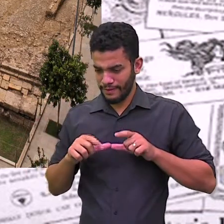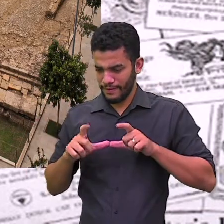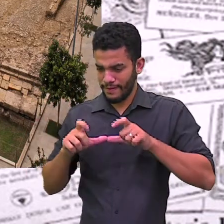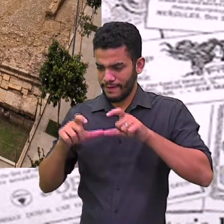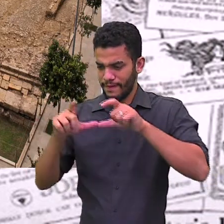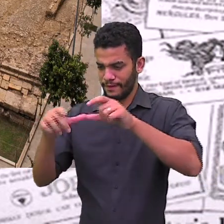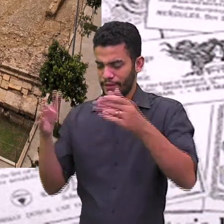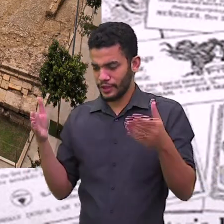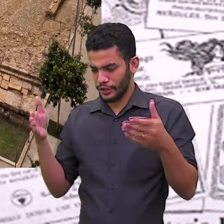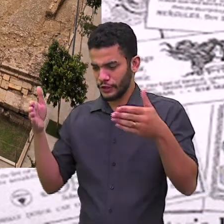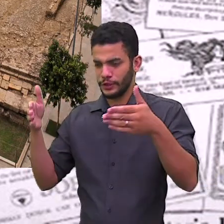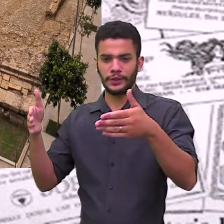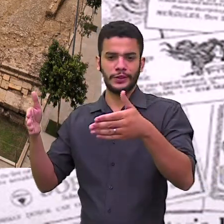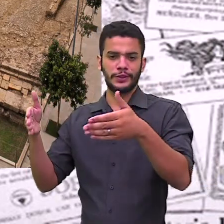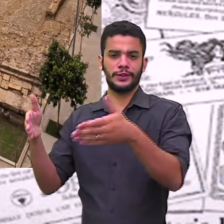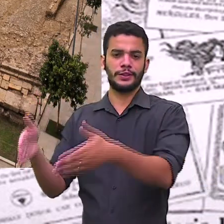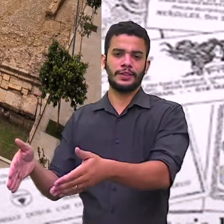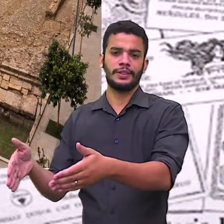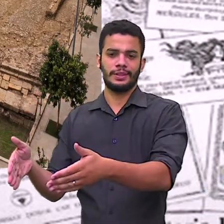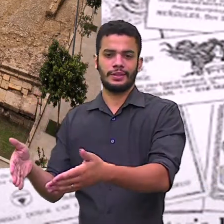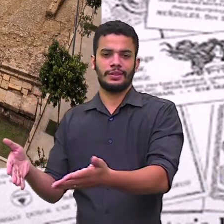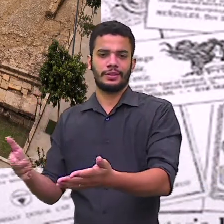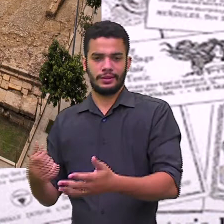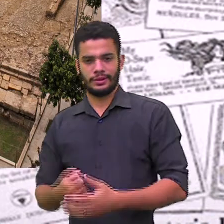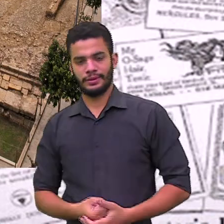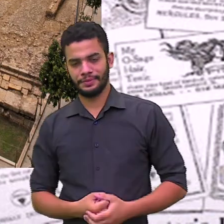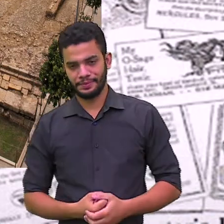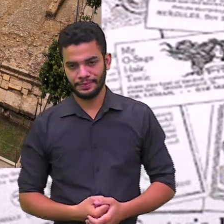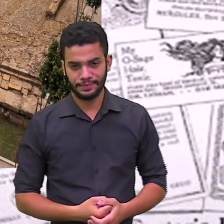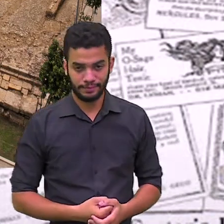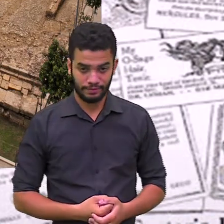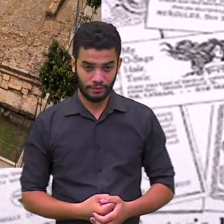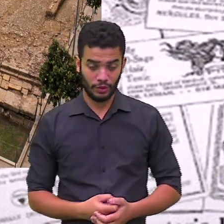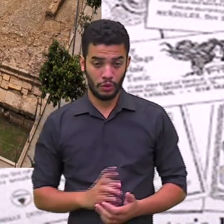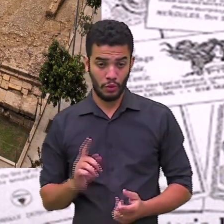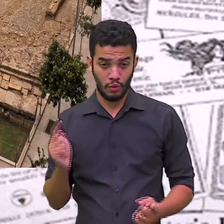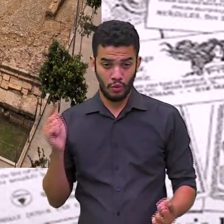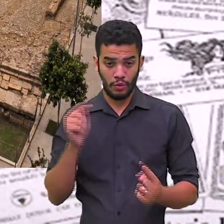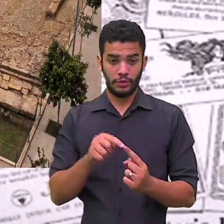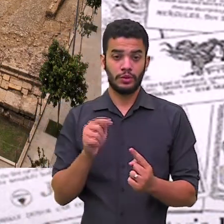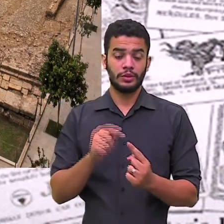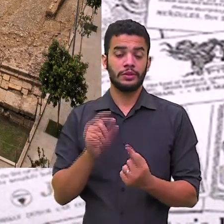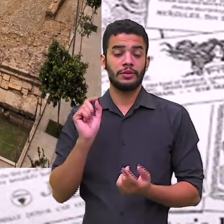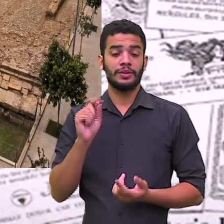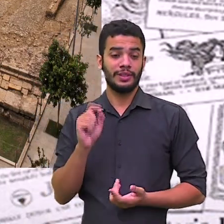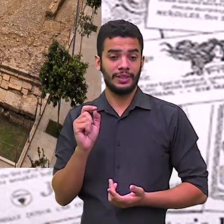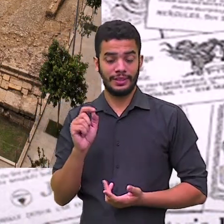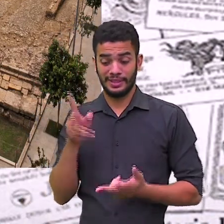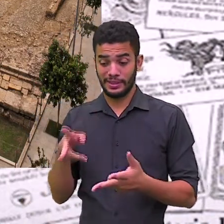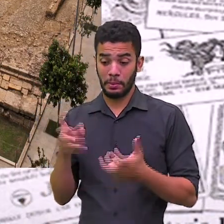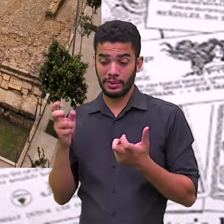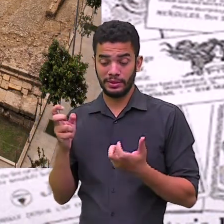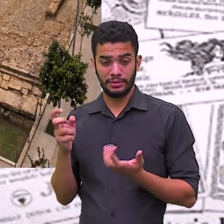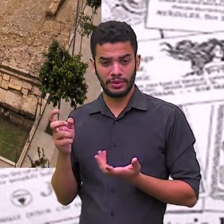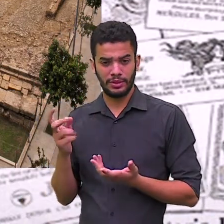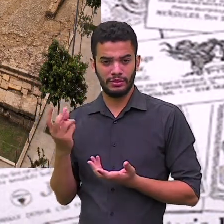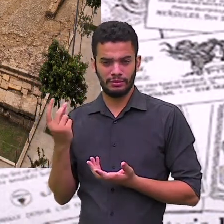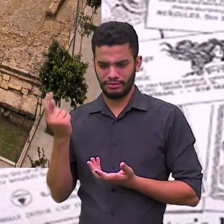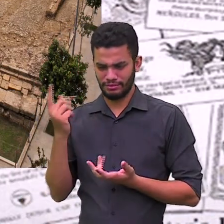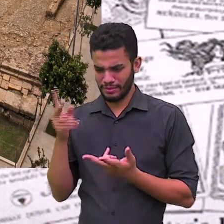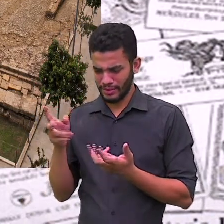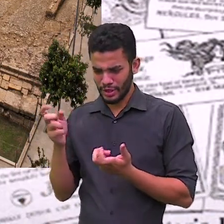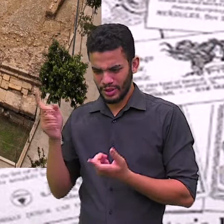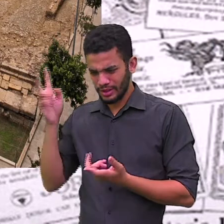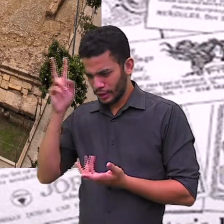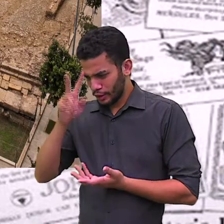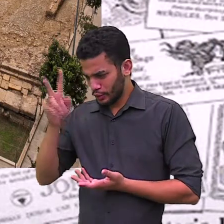tanto da Copa do Mundo, tanto para as Olimpíadas. Então, eles descobriram este cais. Então,